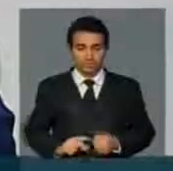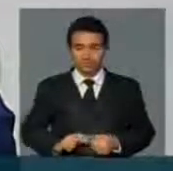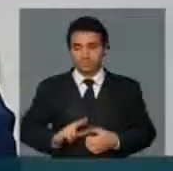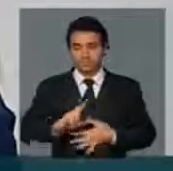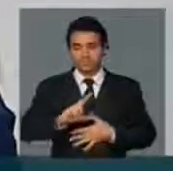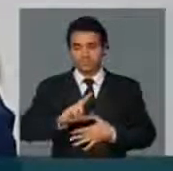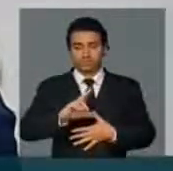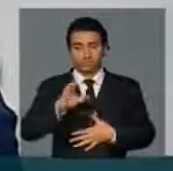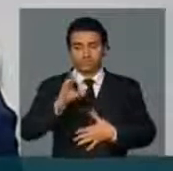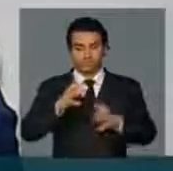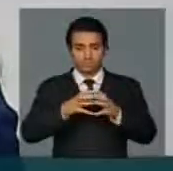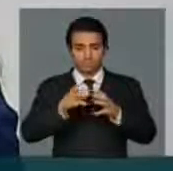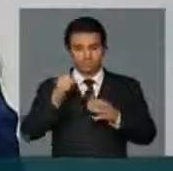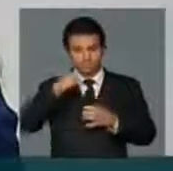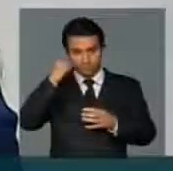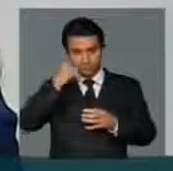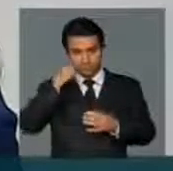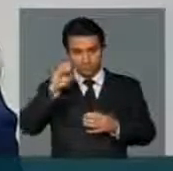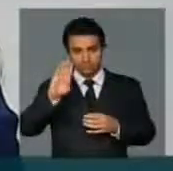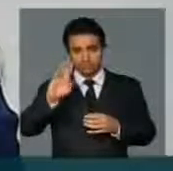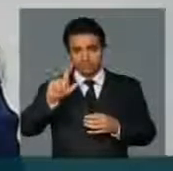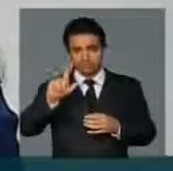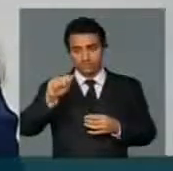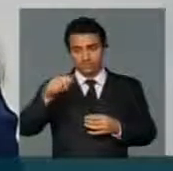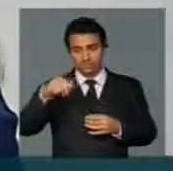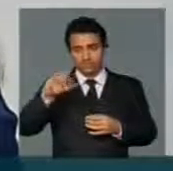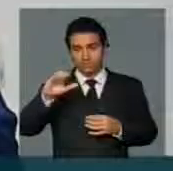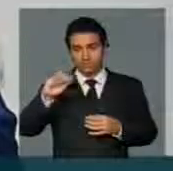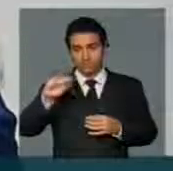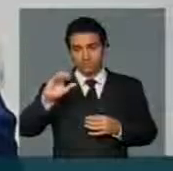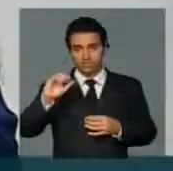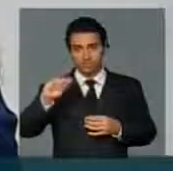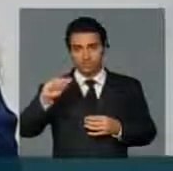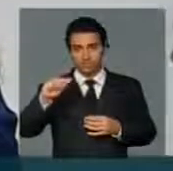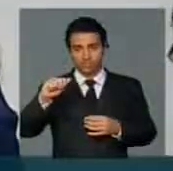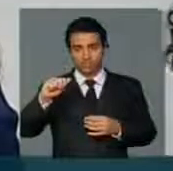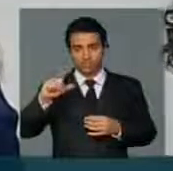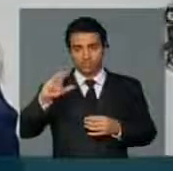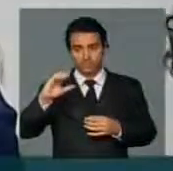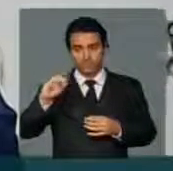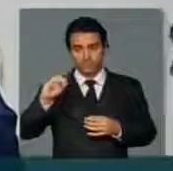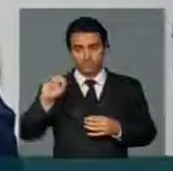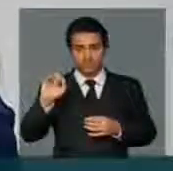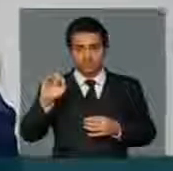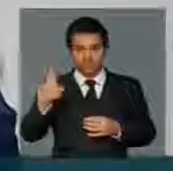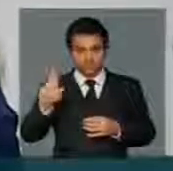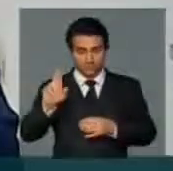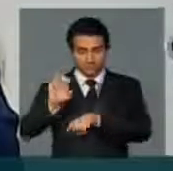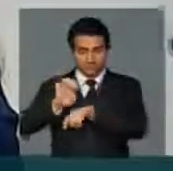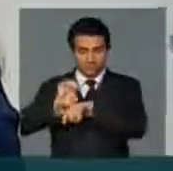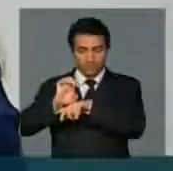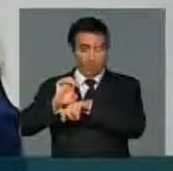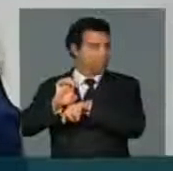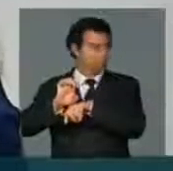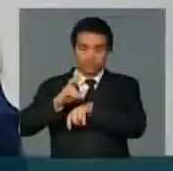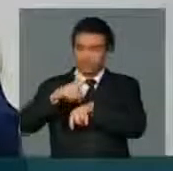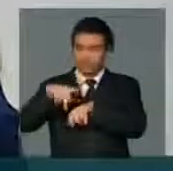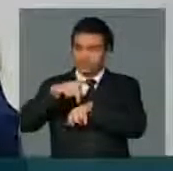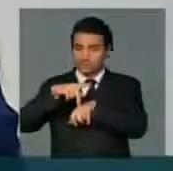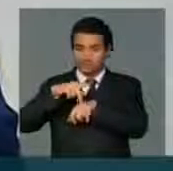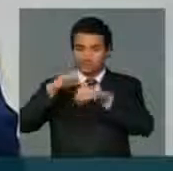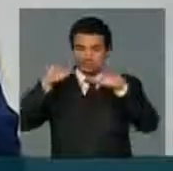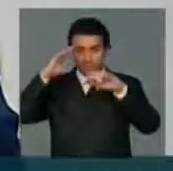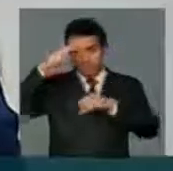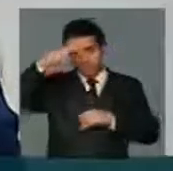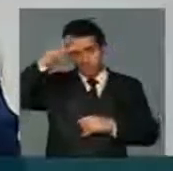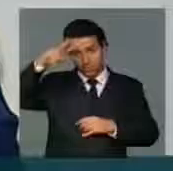Latino-Americano, senadora Blanca Alcalá, do México. Eu quero cumprimentar o nosso